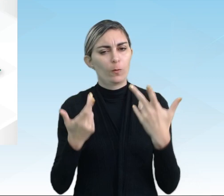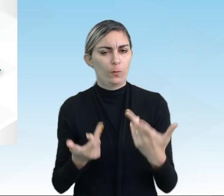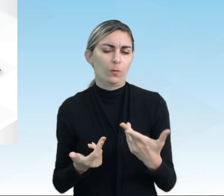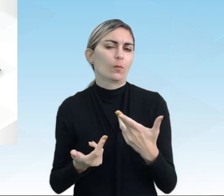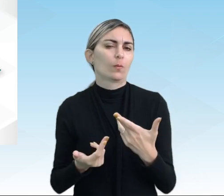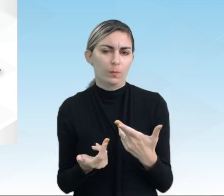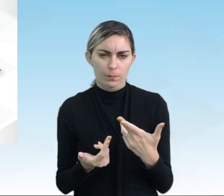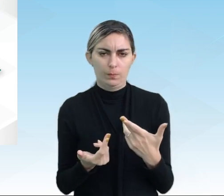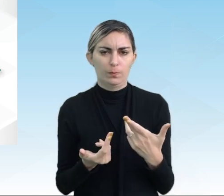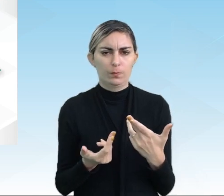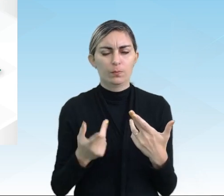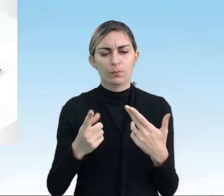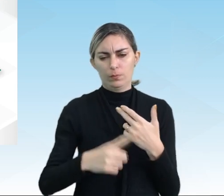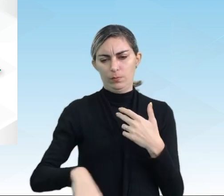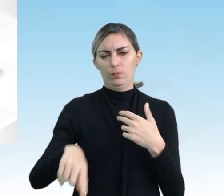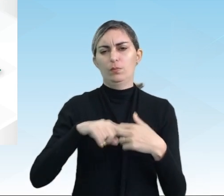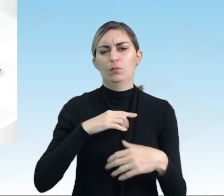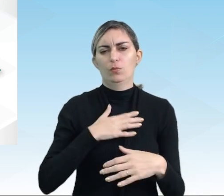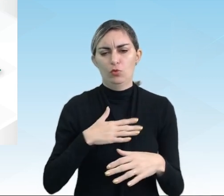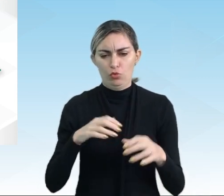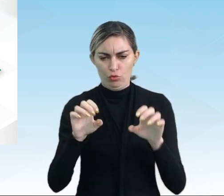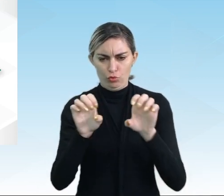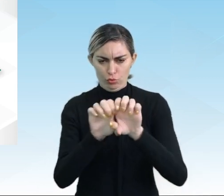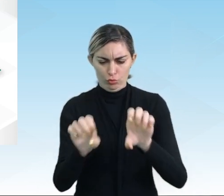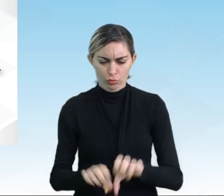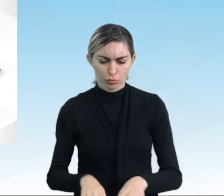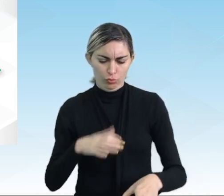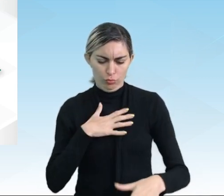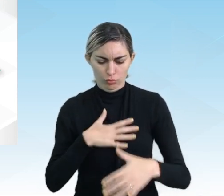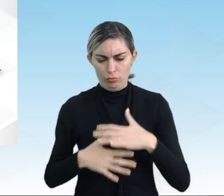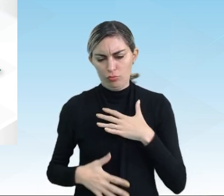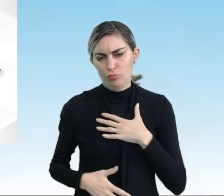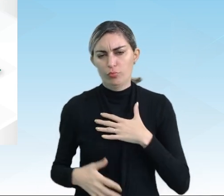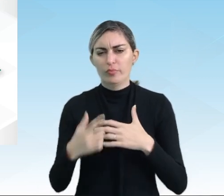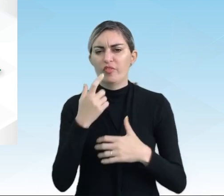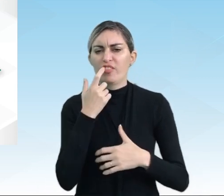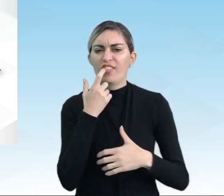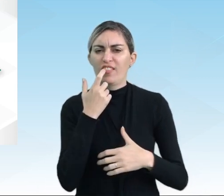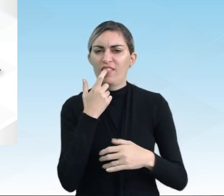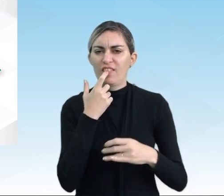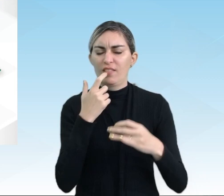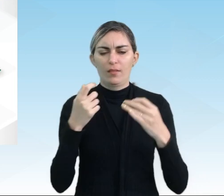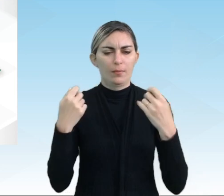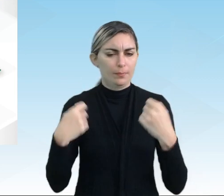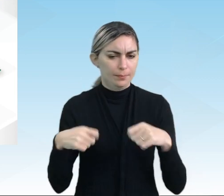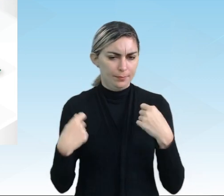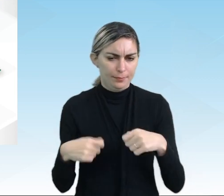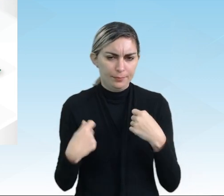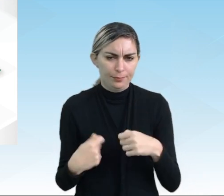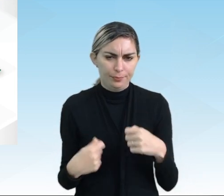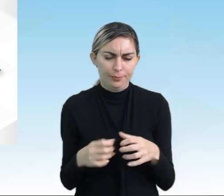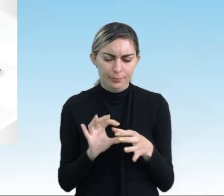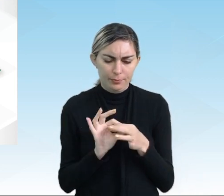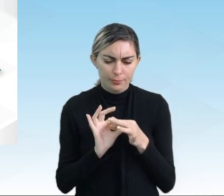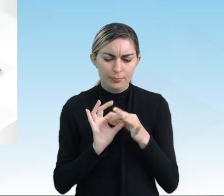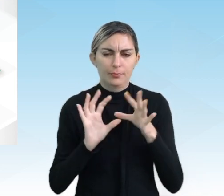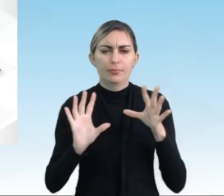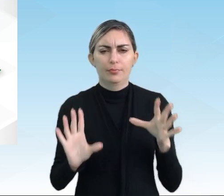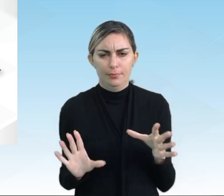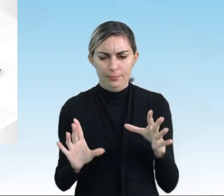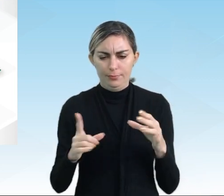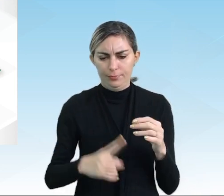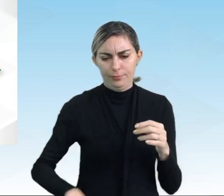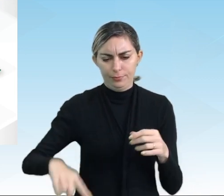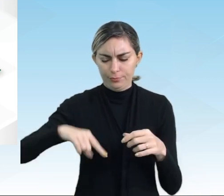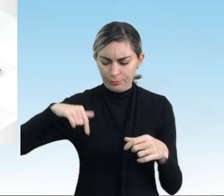forma, da estrutura ao corpo. Mas os ossos eles precisam estar o quê? Livres, para que